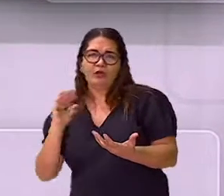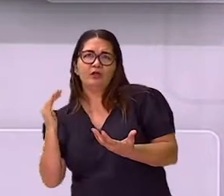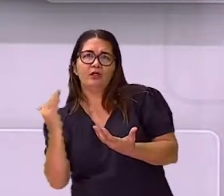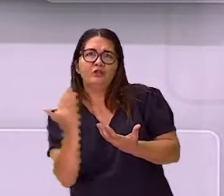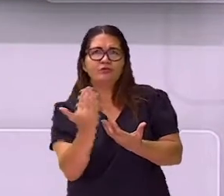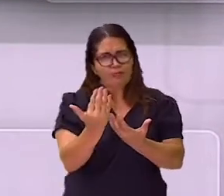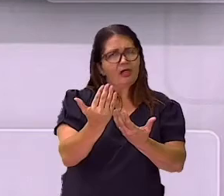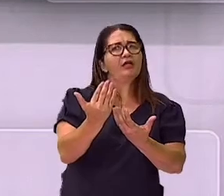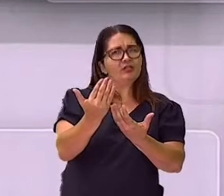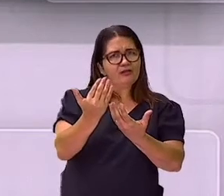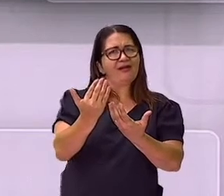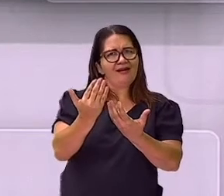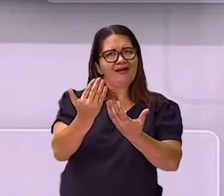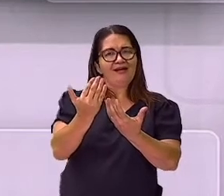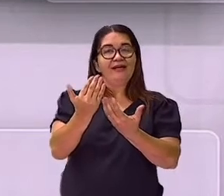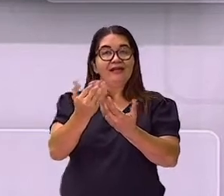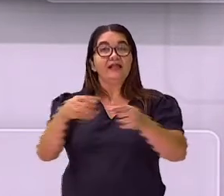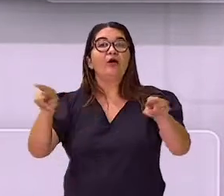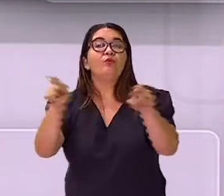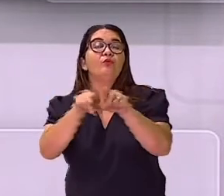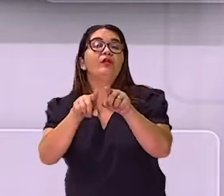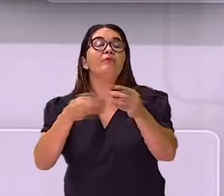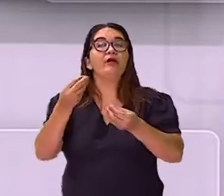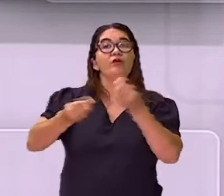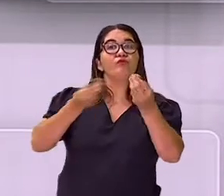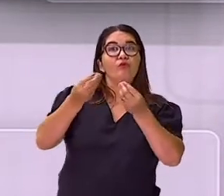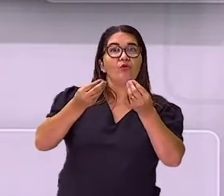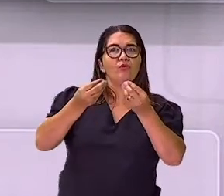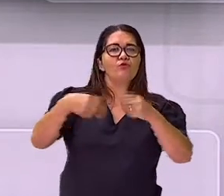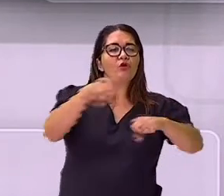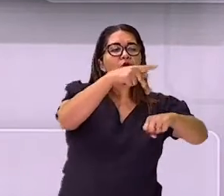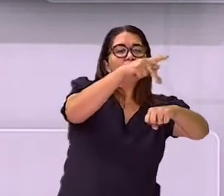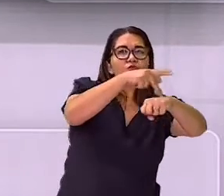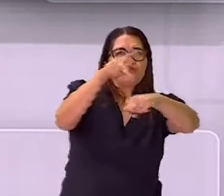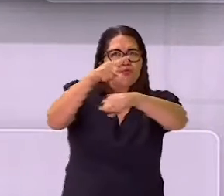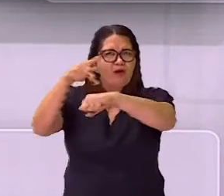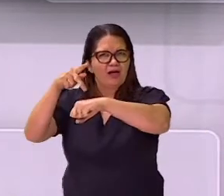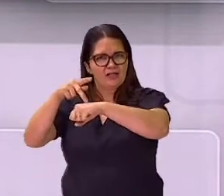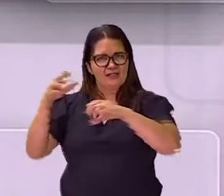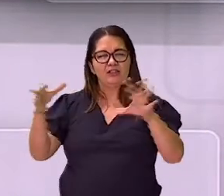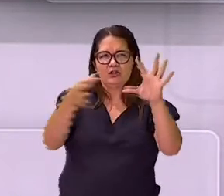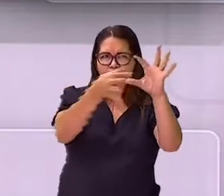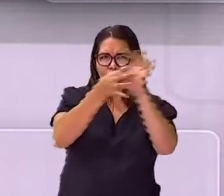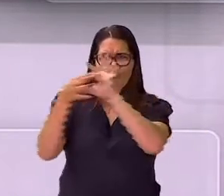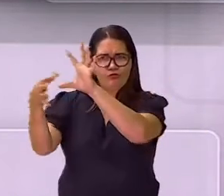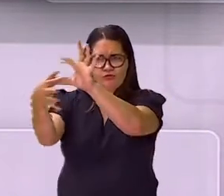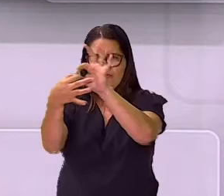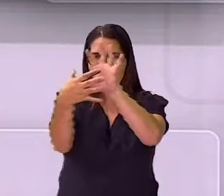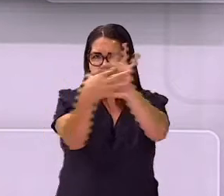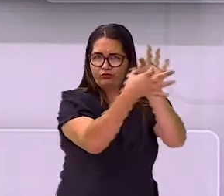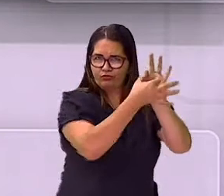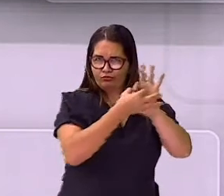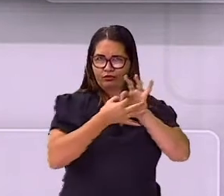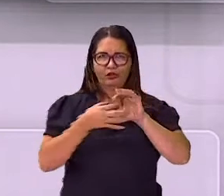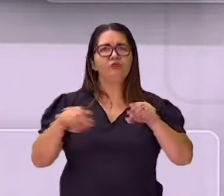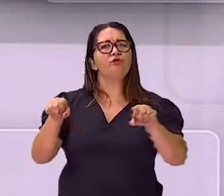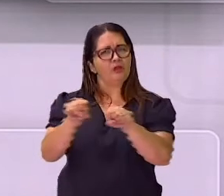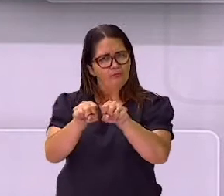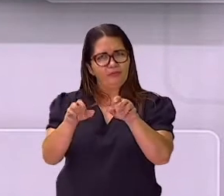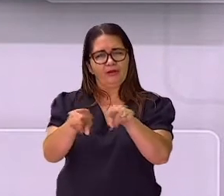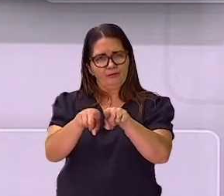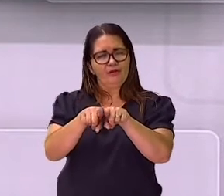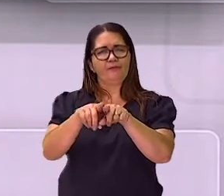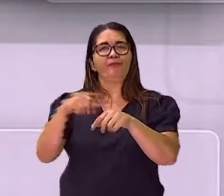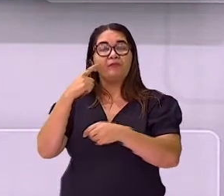como a Fenícia e a Síria, que foram por ele anexadas. Então, olha essa